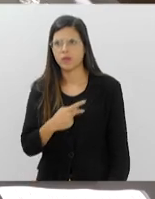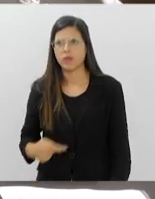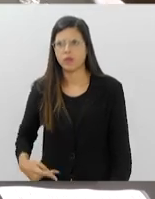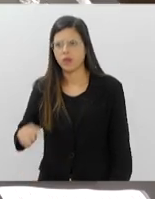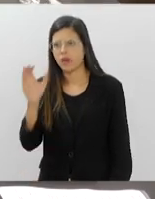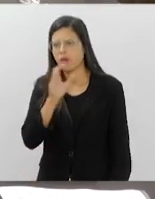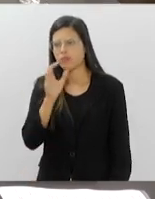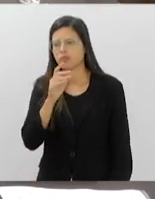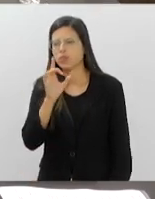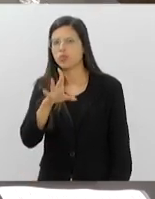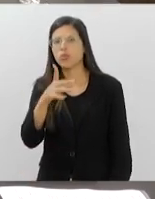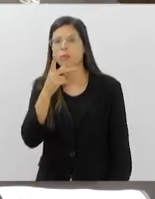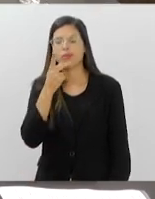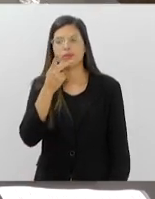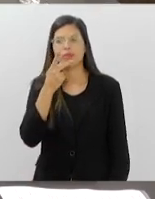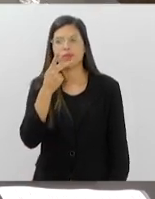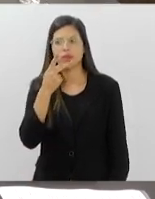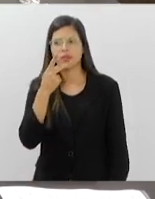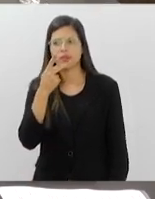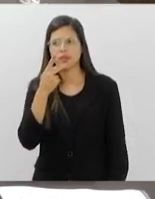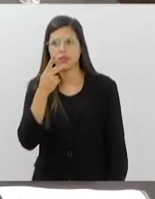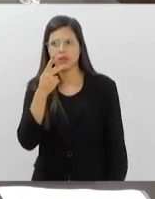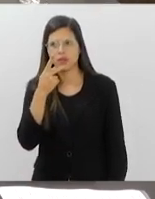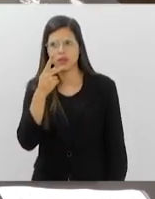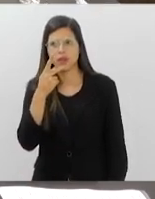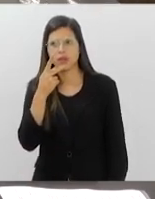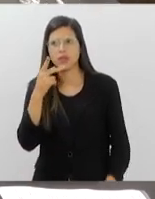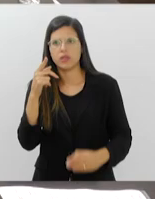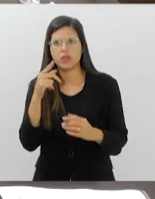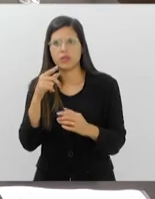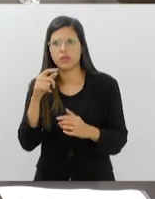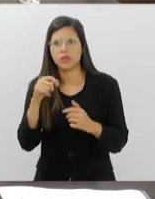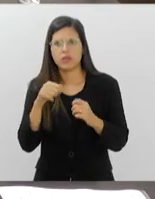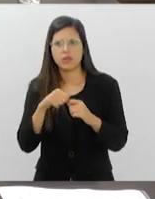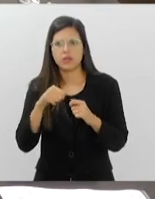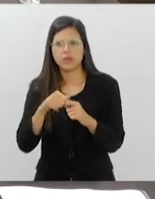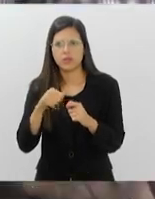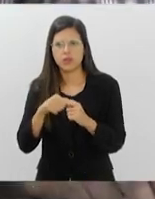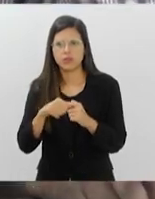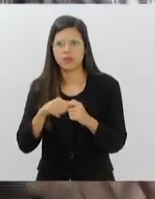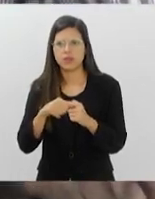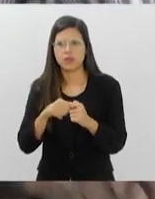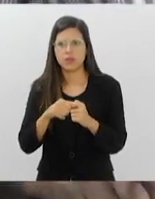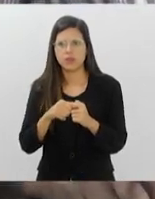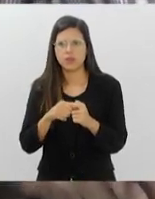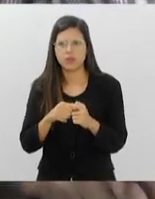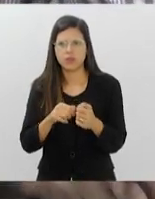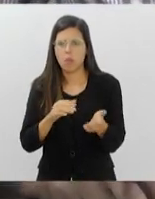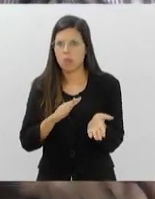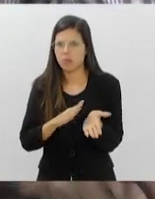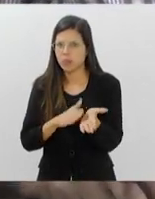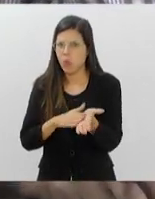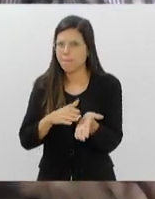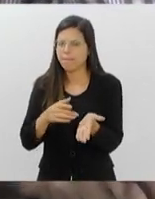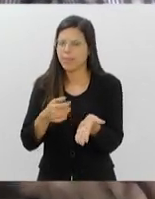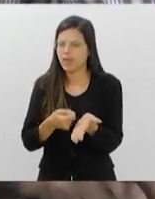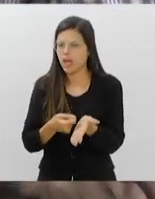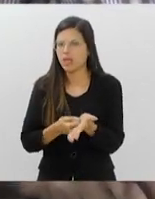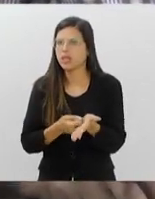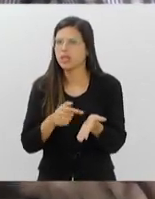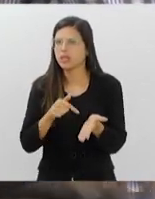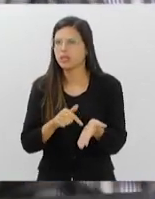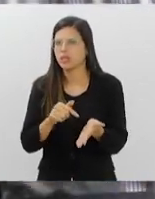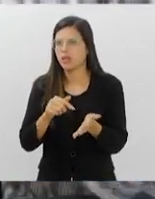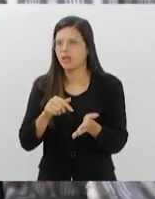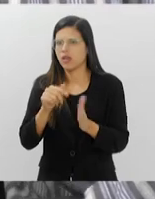só para dizer que eu fiz uma cobrança animal ao doutor Fernando Amorim sobre aquele projeto do Luiz